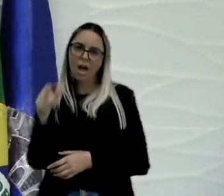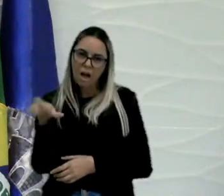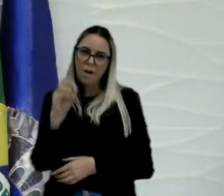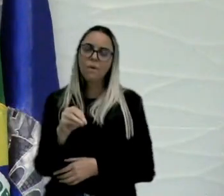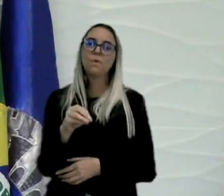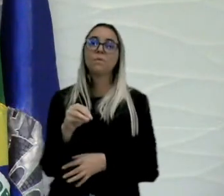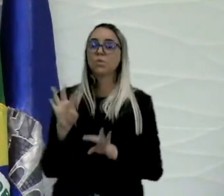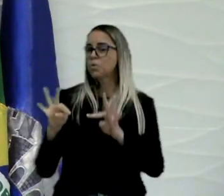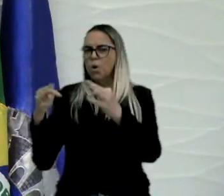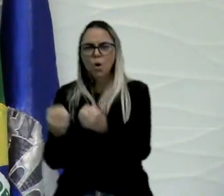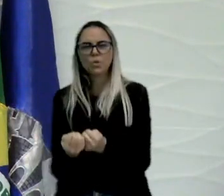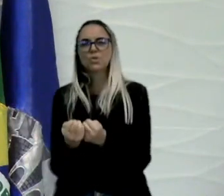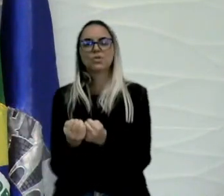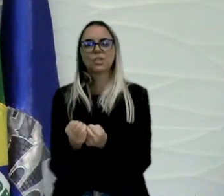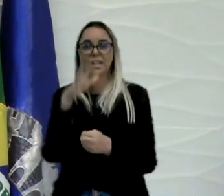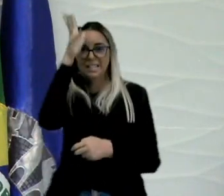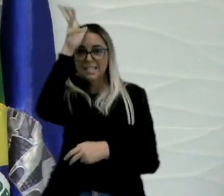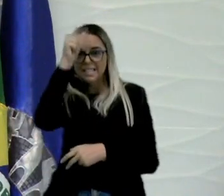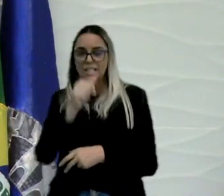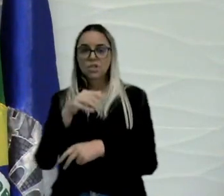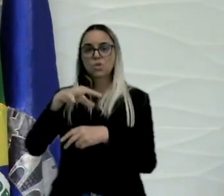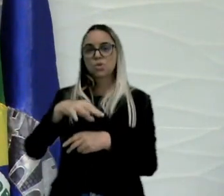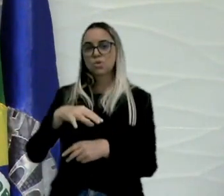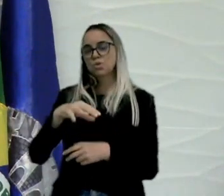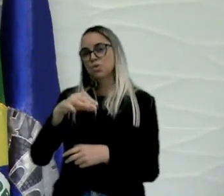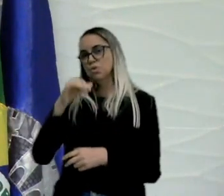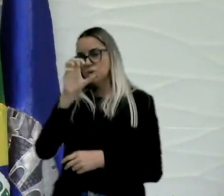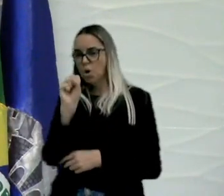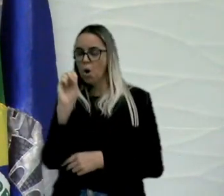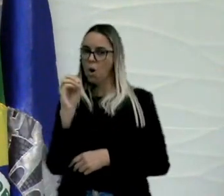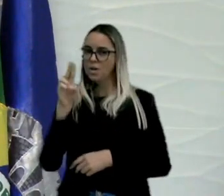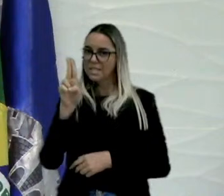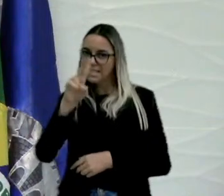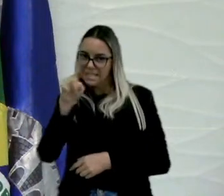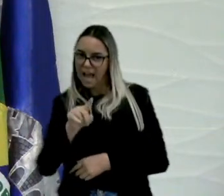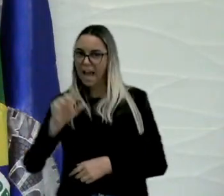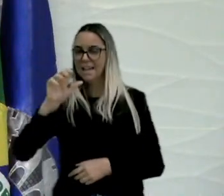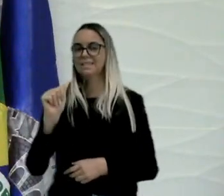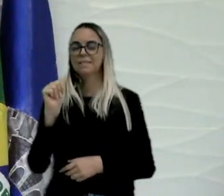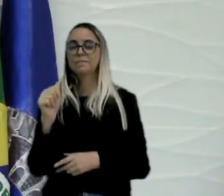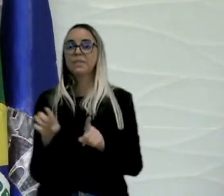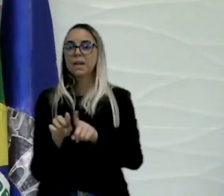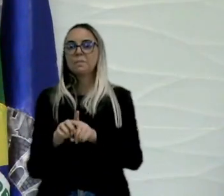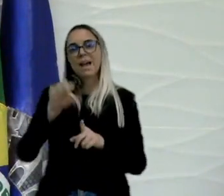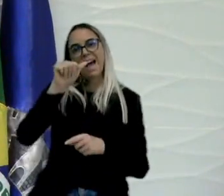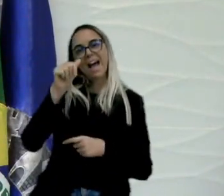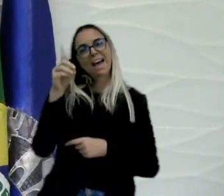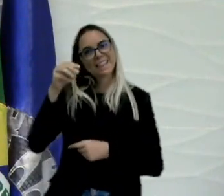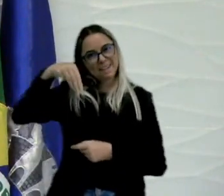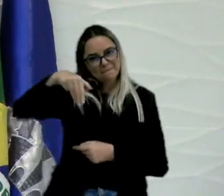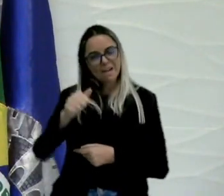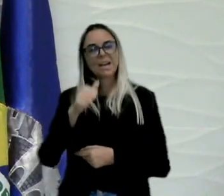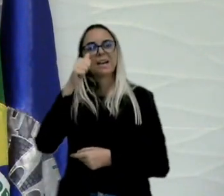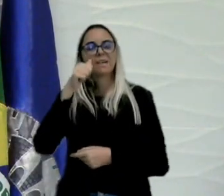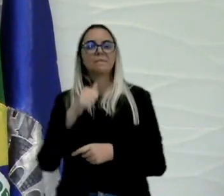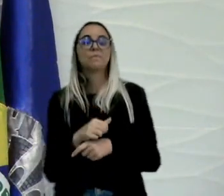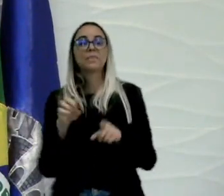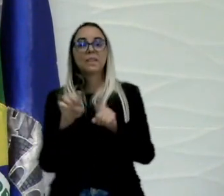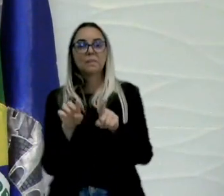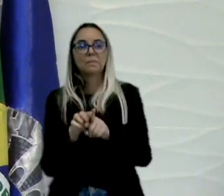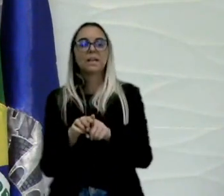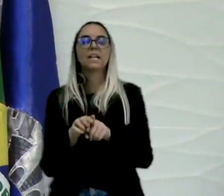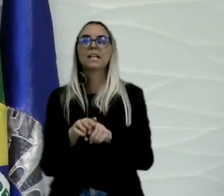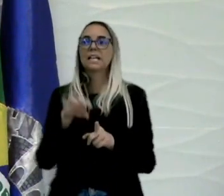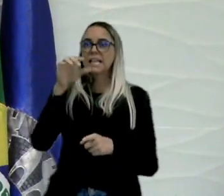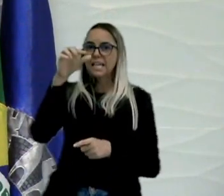todos que fazem a granja Souza na pessoa do seu Heleno e família cumprimentar também Dona Adma cumprimentar também a